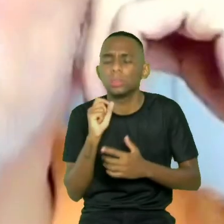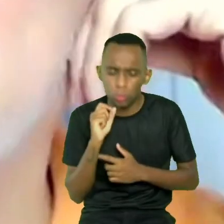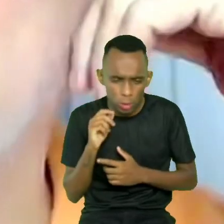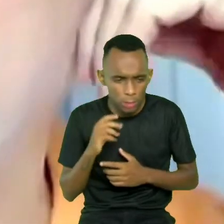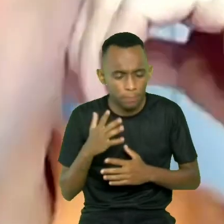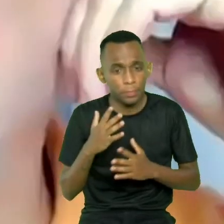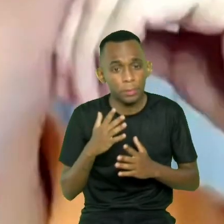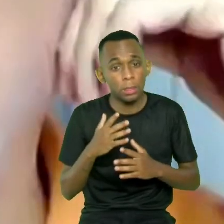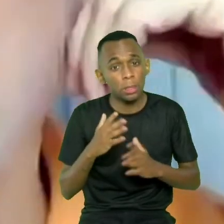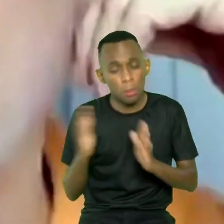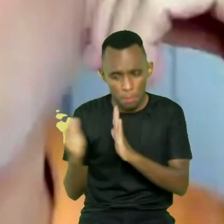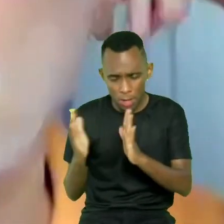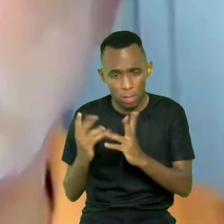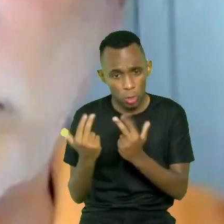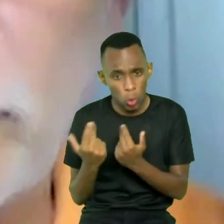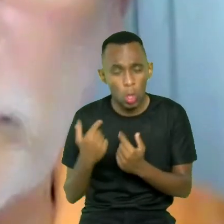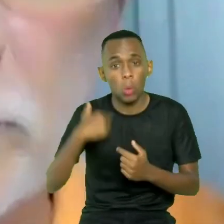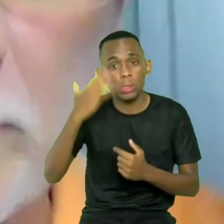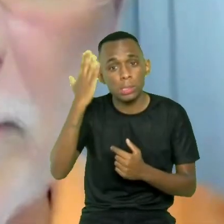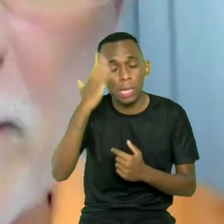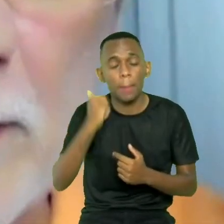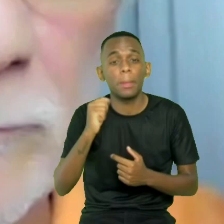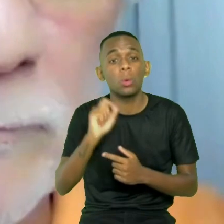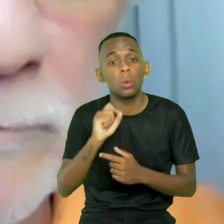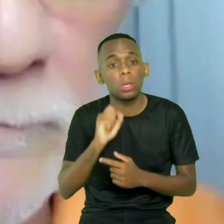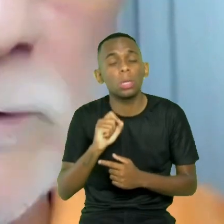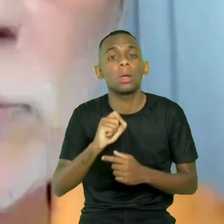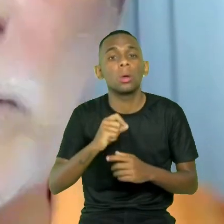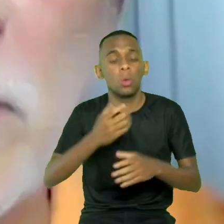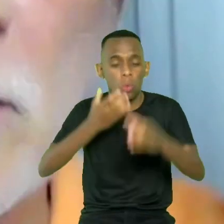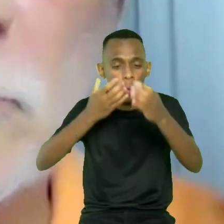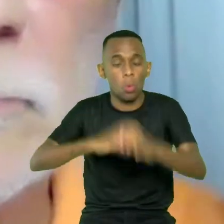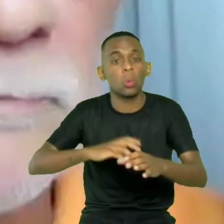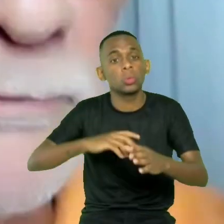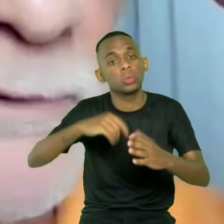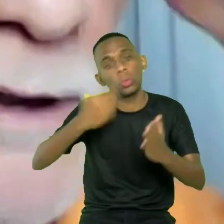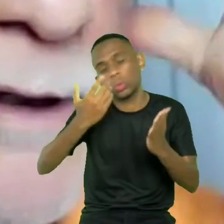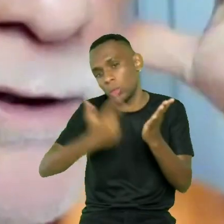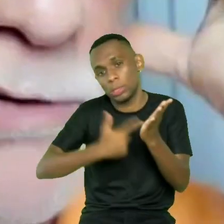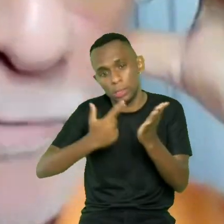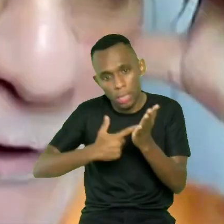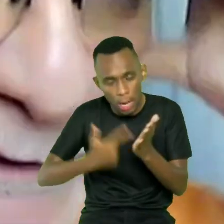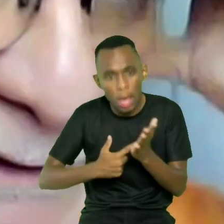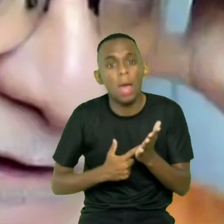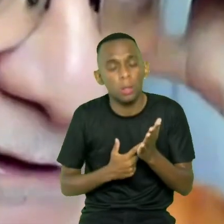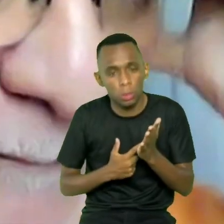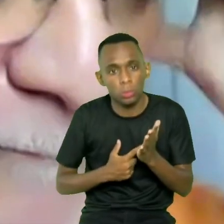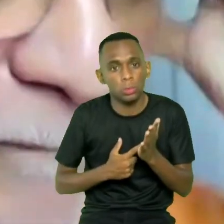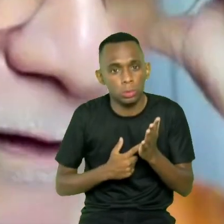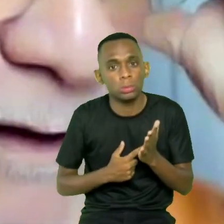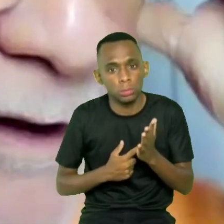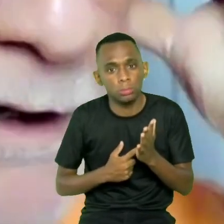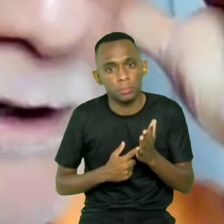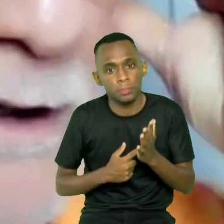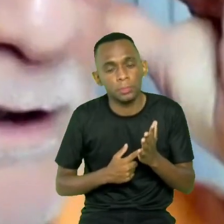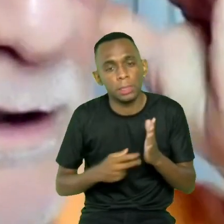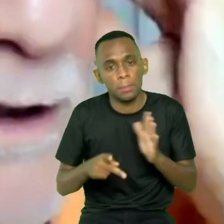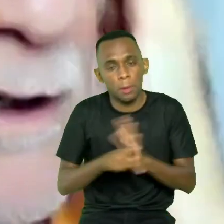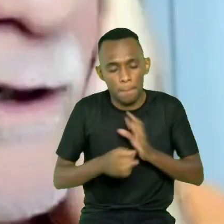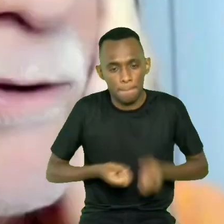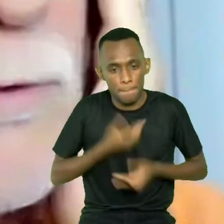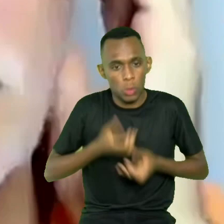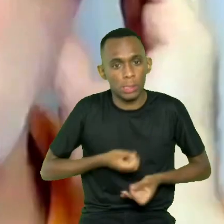que eu fiquei sabendo de um concurso literário nacional de poesia,